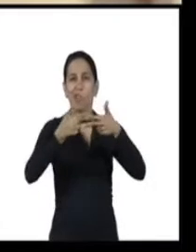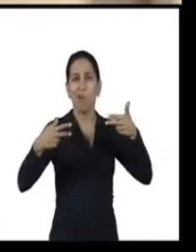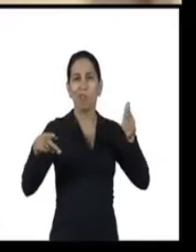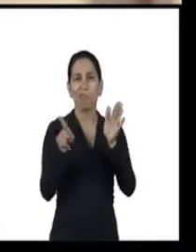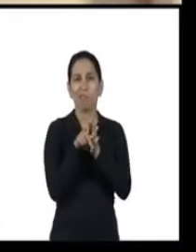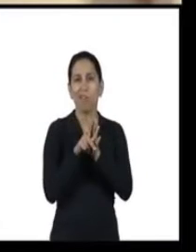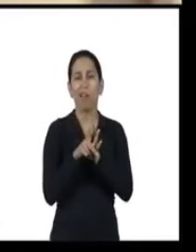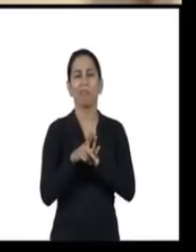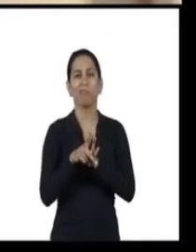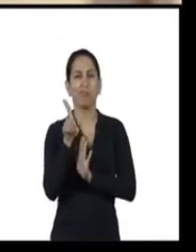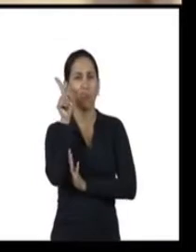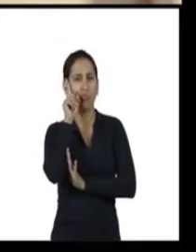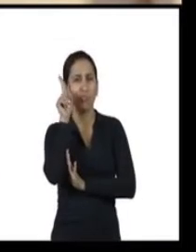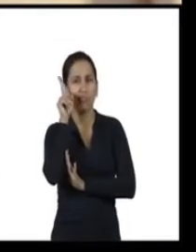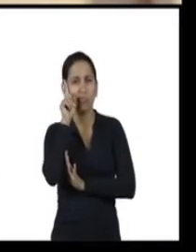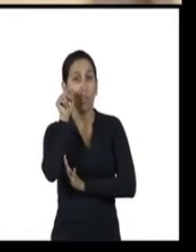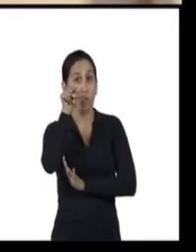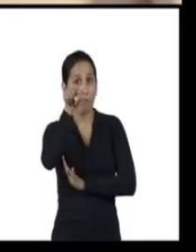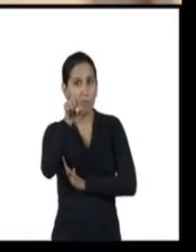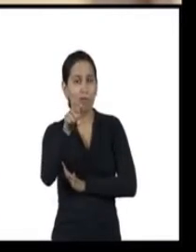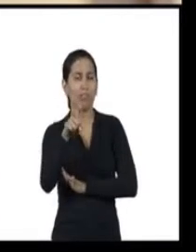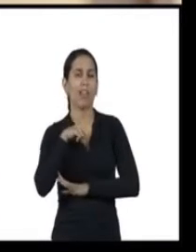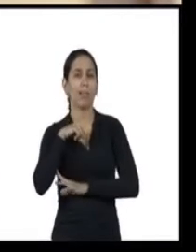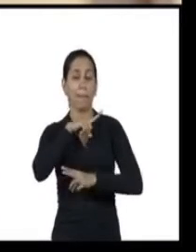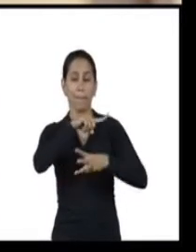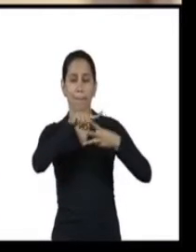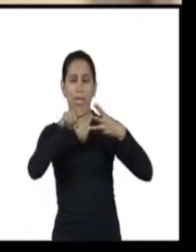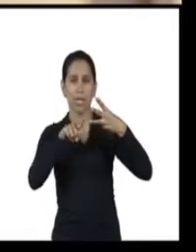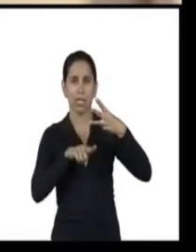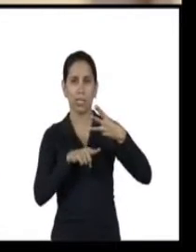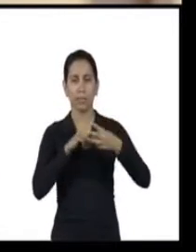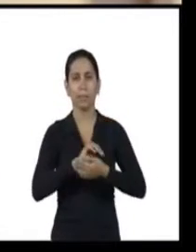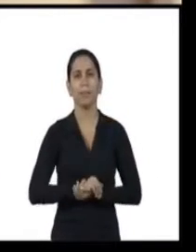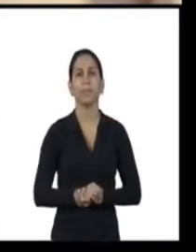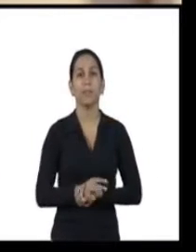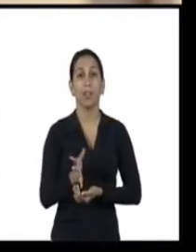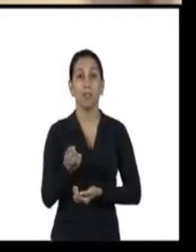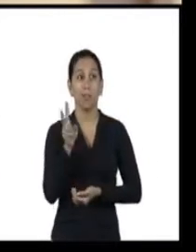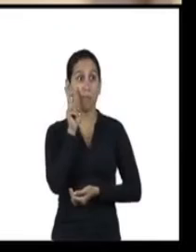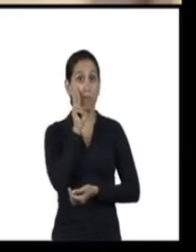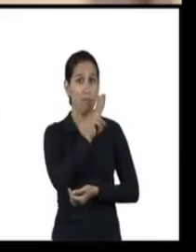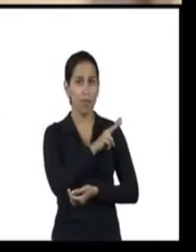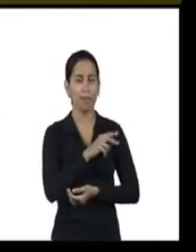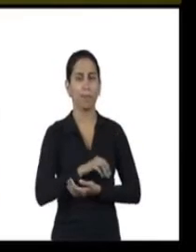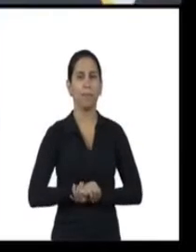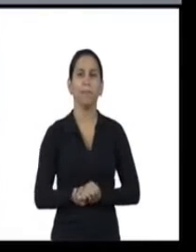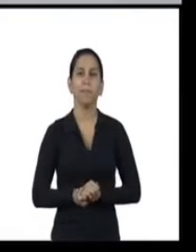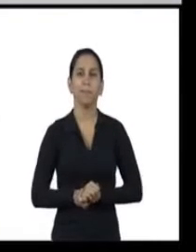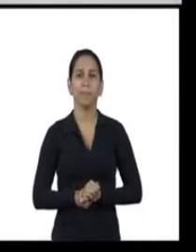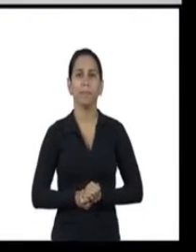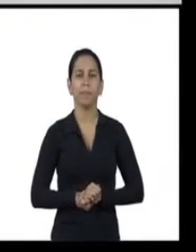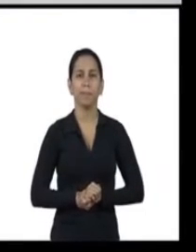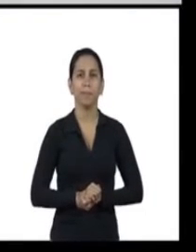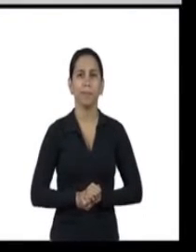atividade realizada por você e é baseado em 3 aspectos. Vamos ver um pouco de cada um deles?